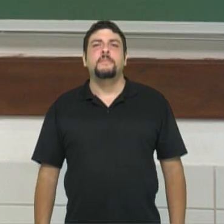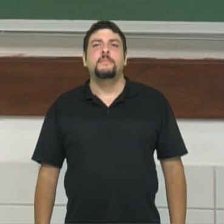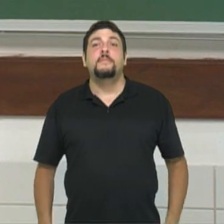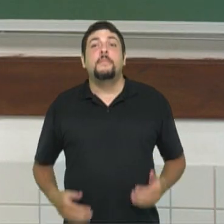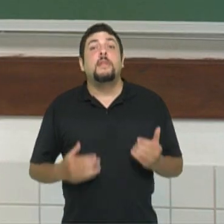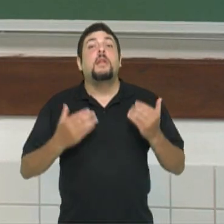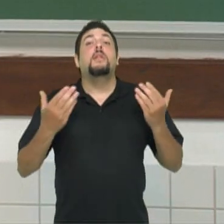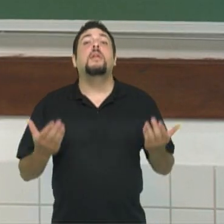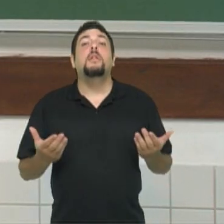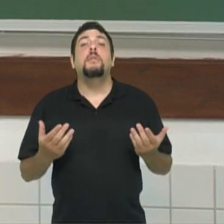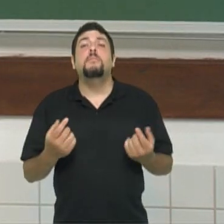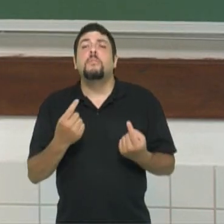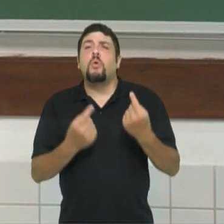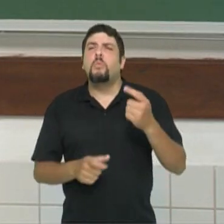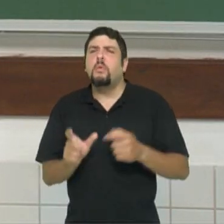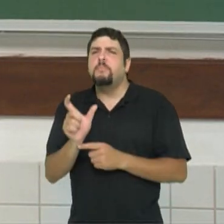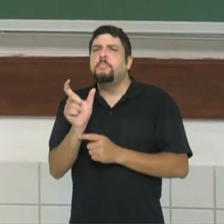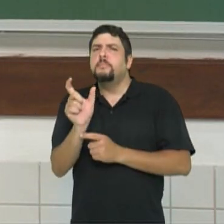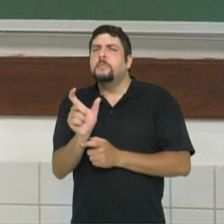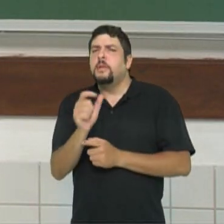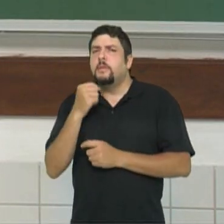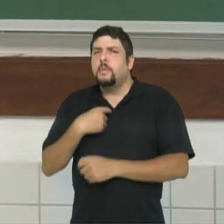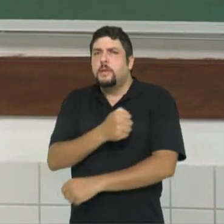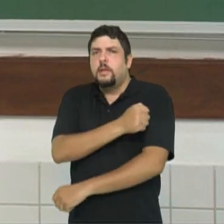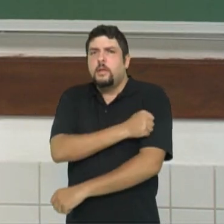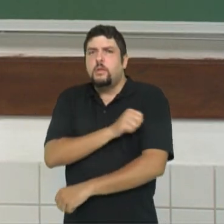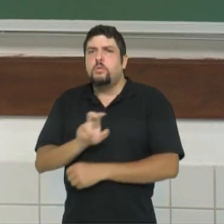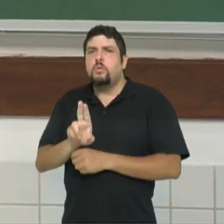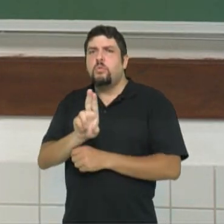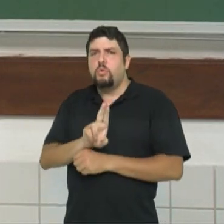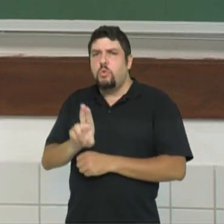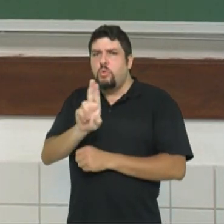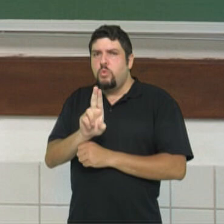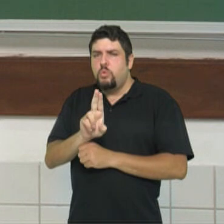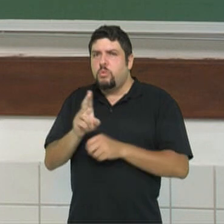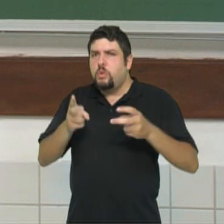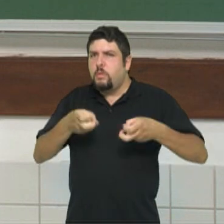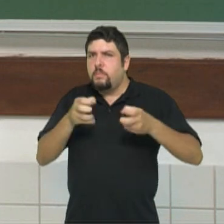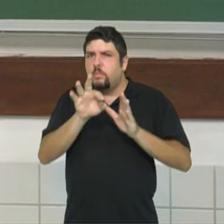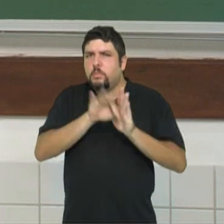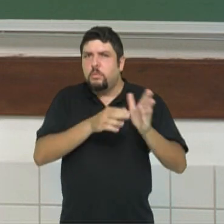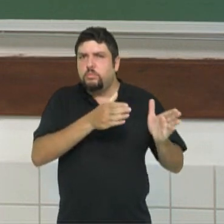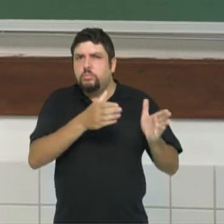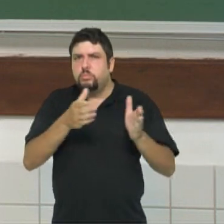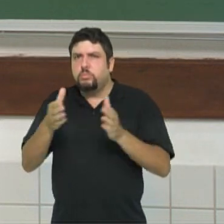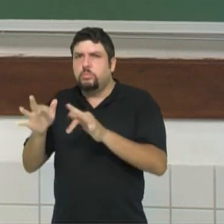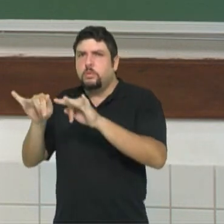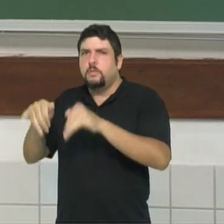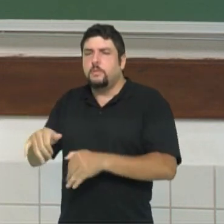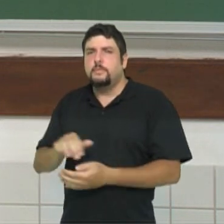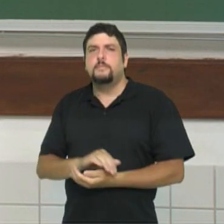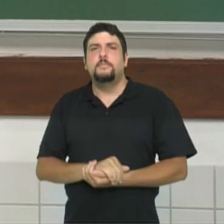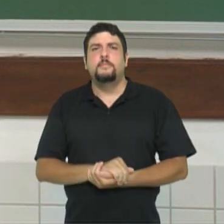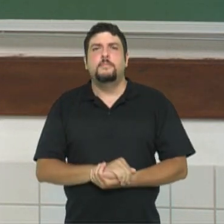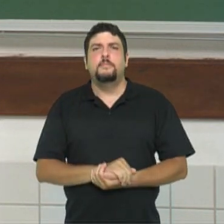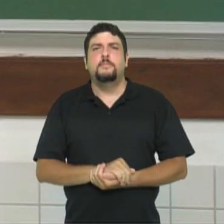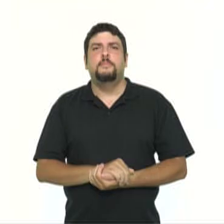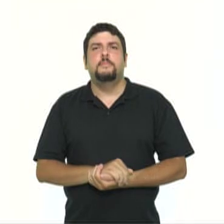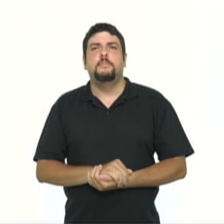E aí, qual palavra será que o aluno usou para indicar que o texto dele estava sendo encaminhado para o final?